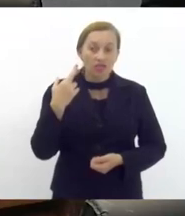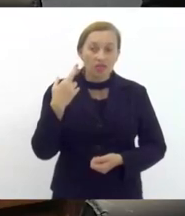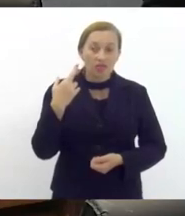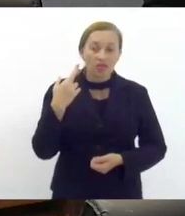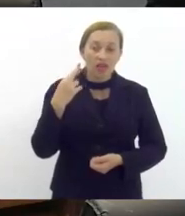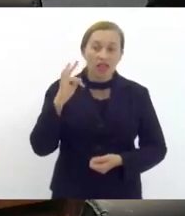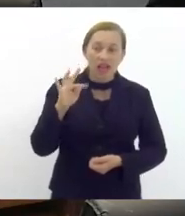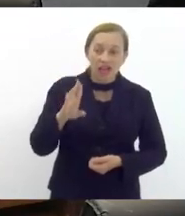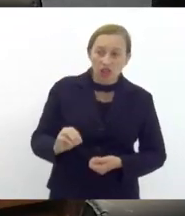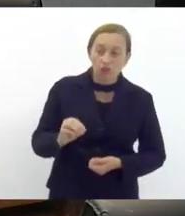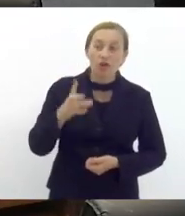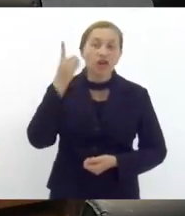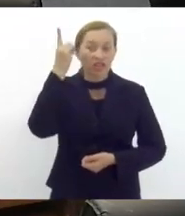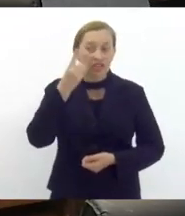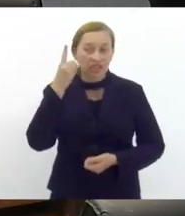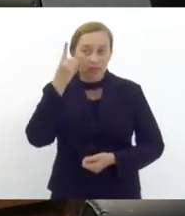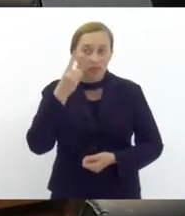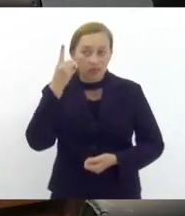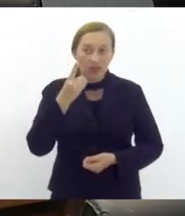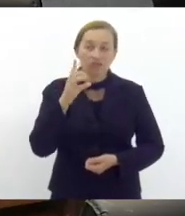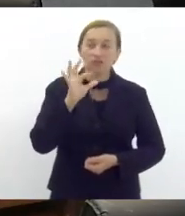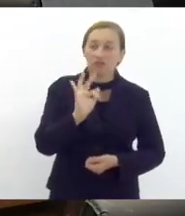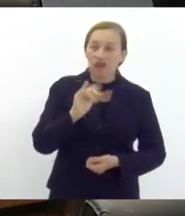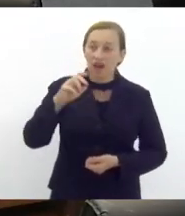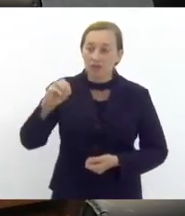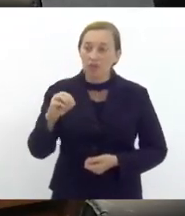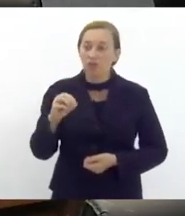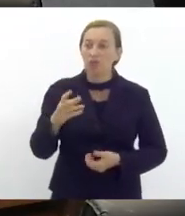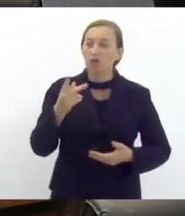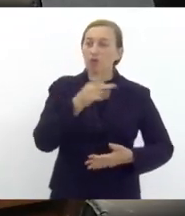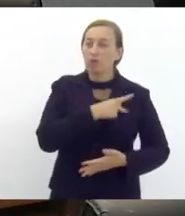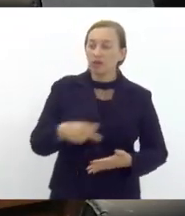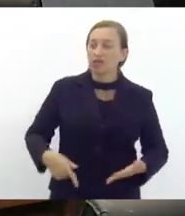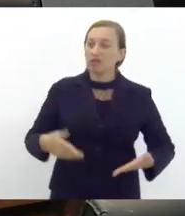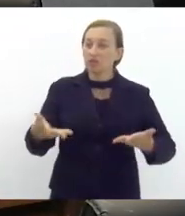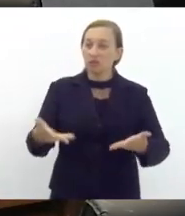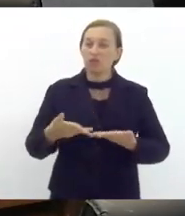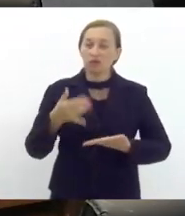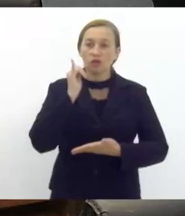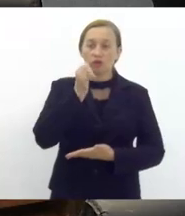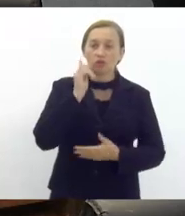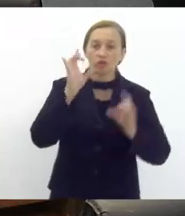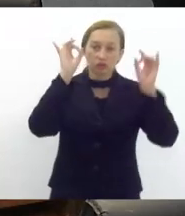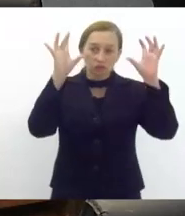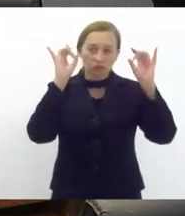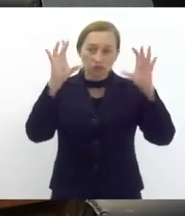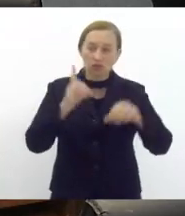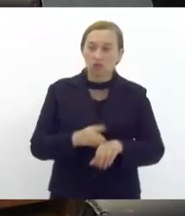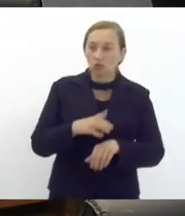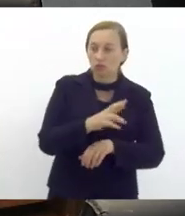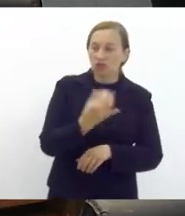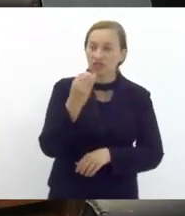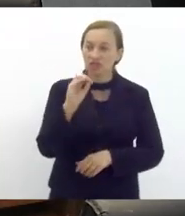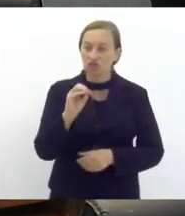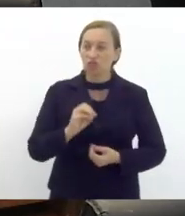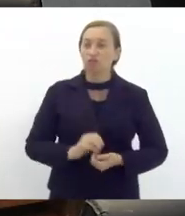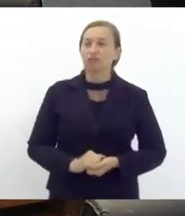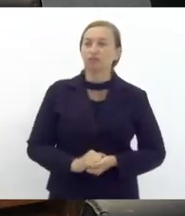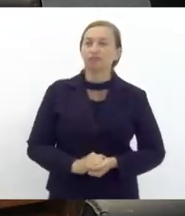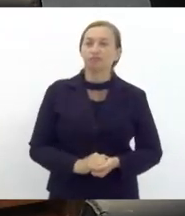Chico Machado Silva a presidência designa relatou especial Deputado Dr Serginho